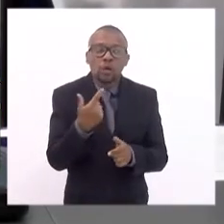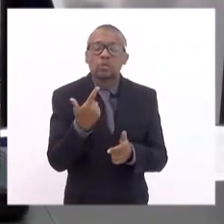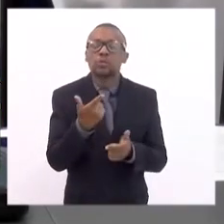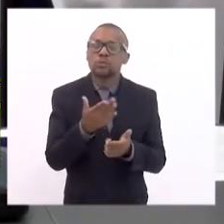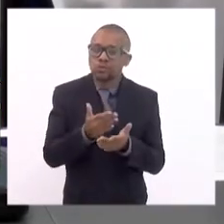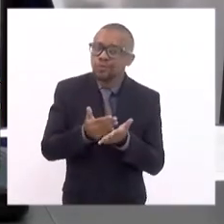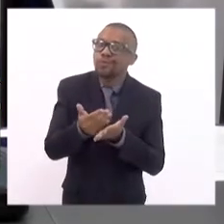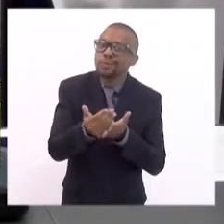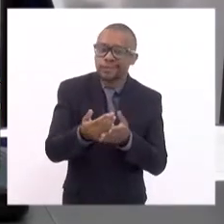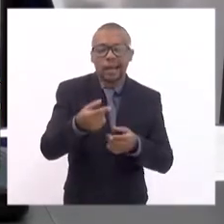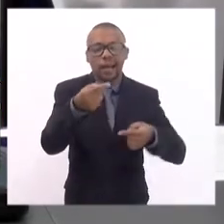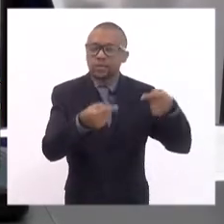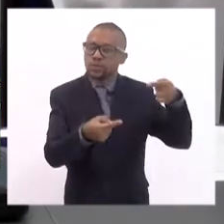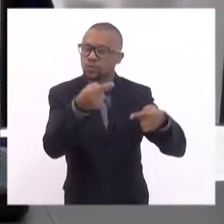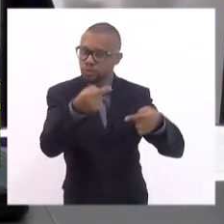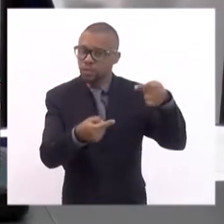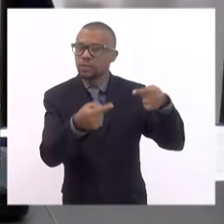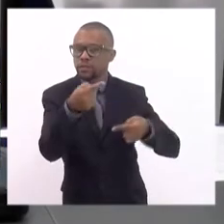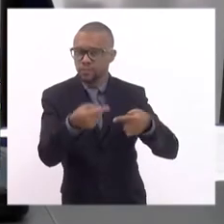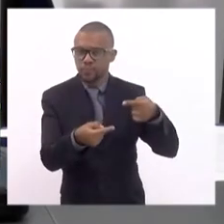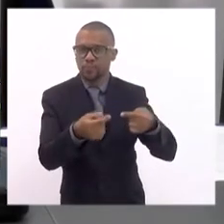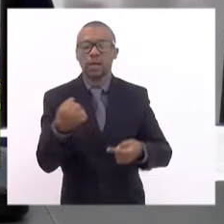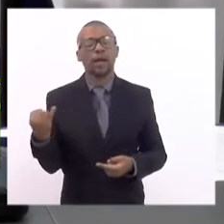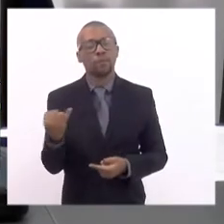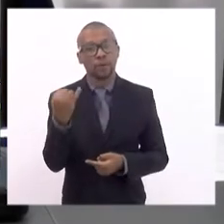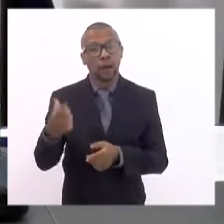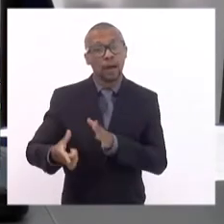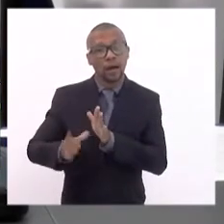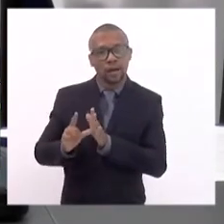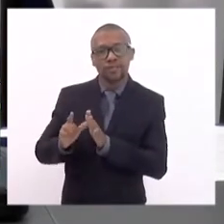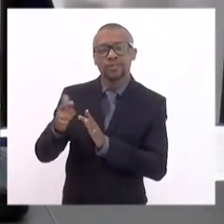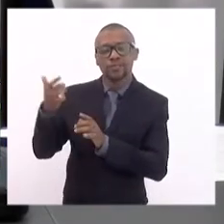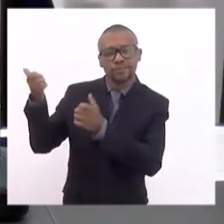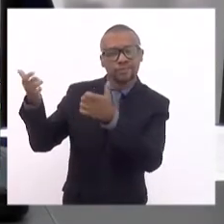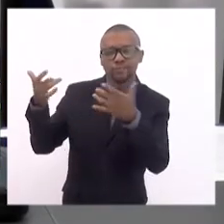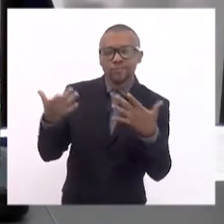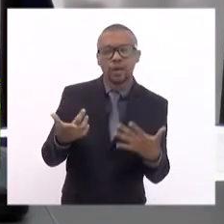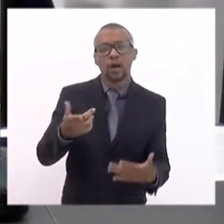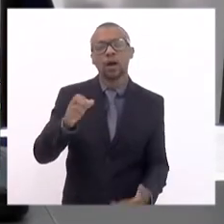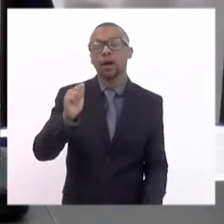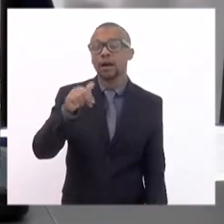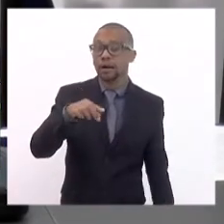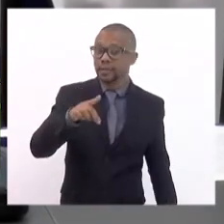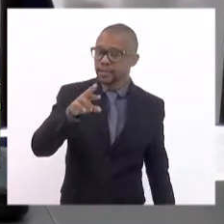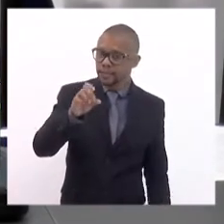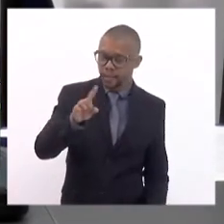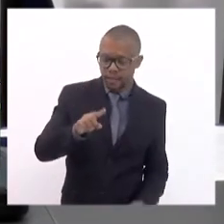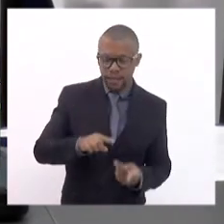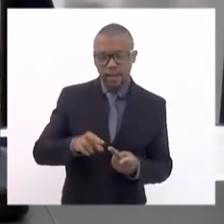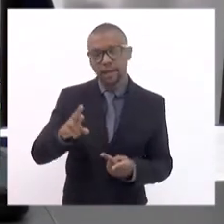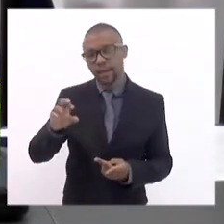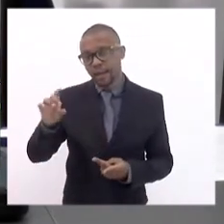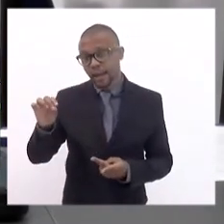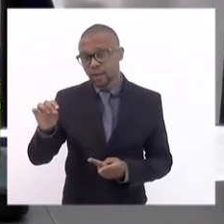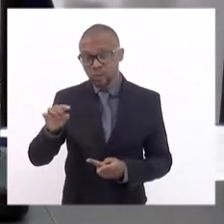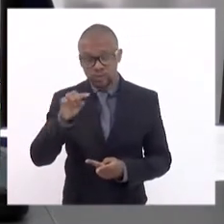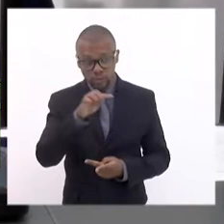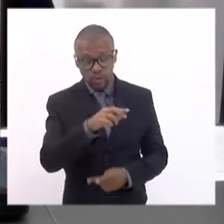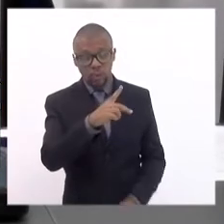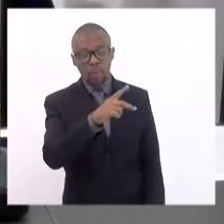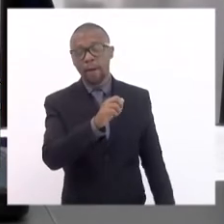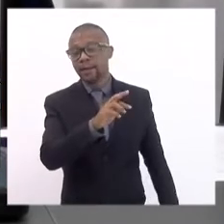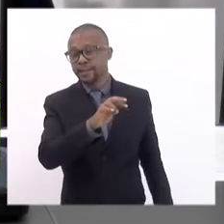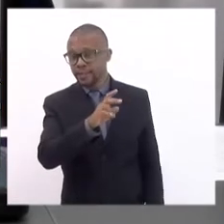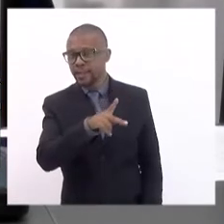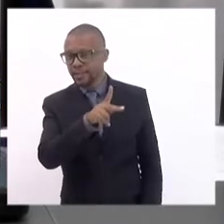Não é? Eu acho que seria importante, antes de ouvir o André, antes de ouvir o Ricardo, antes de ouvir o Patrick, e quem de suas equipes quiser também se